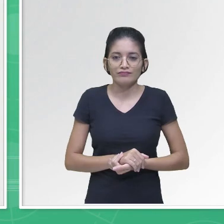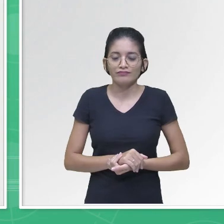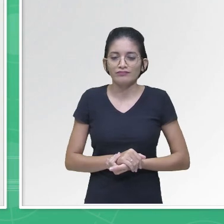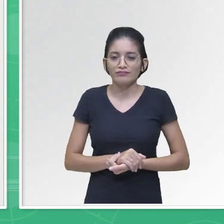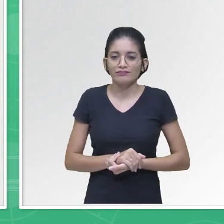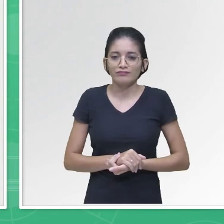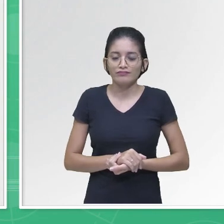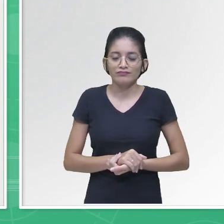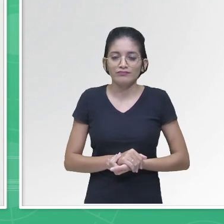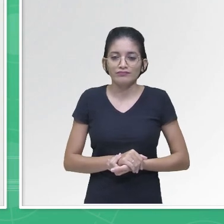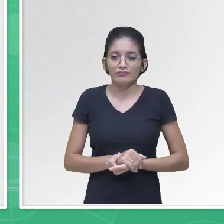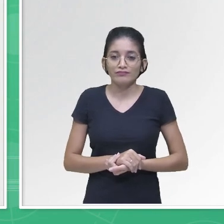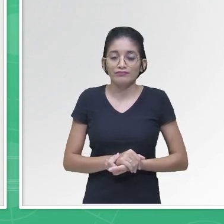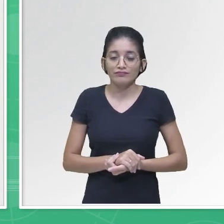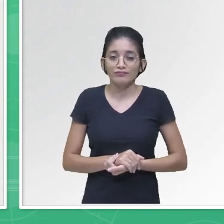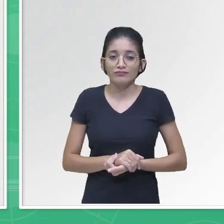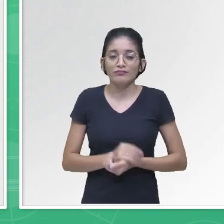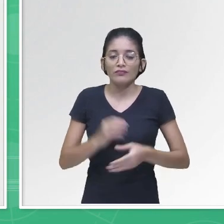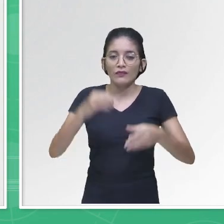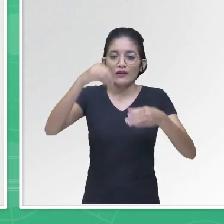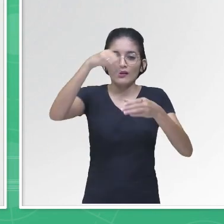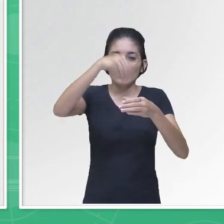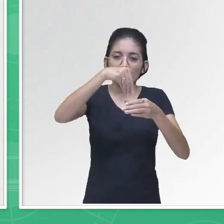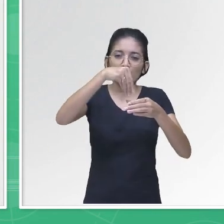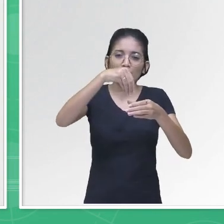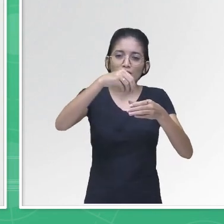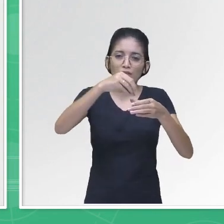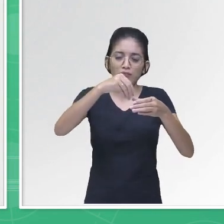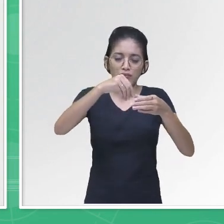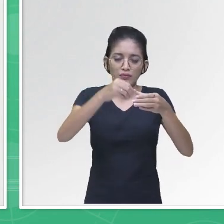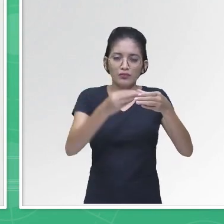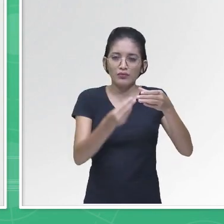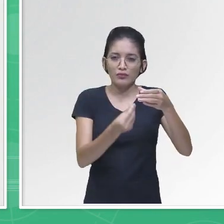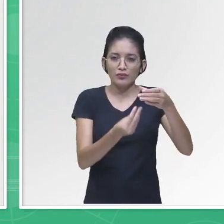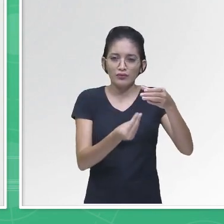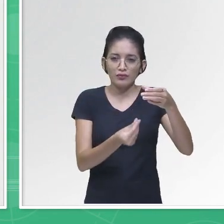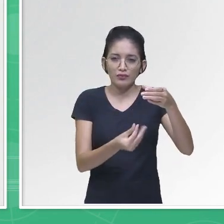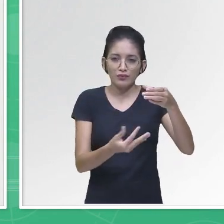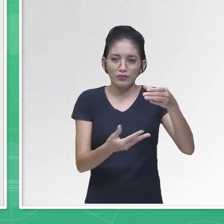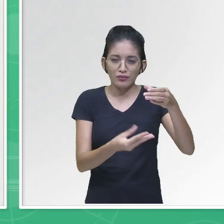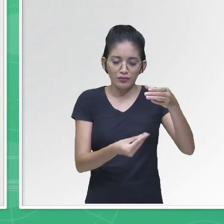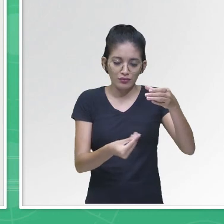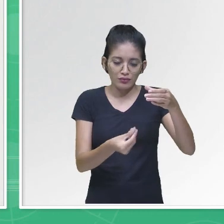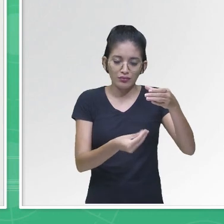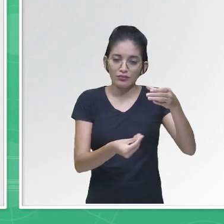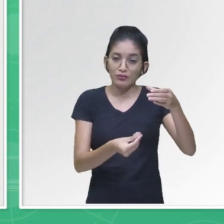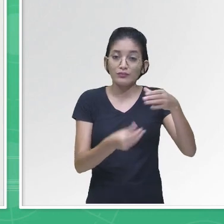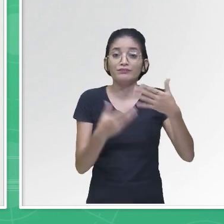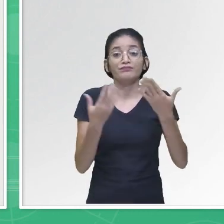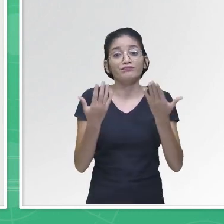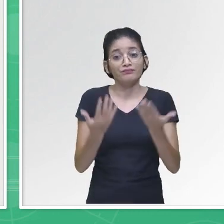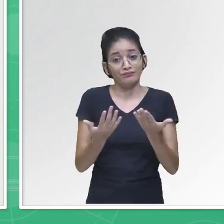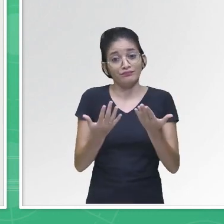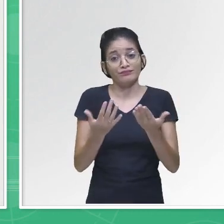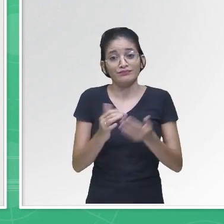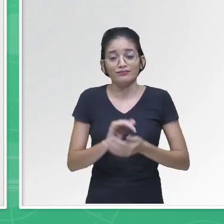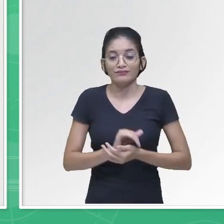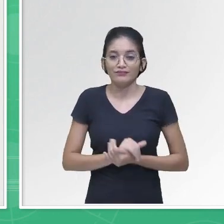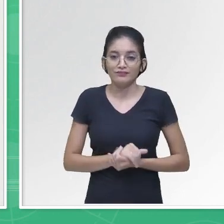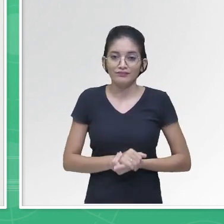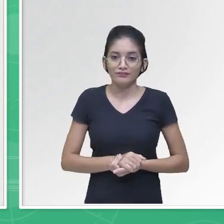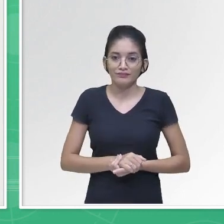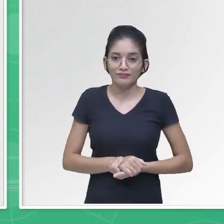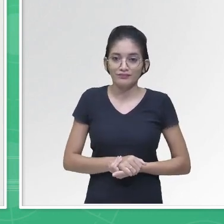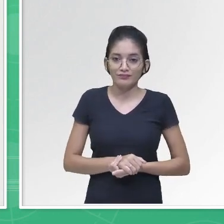Que o corpo de fundo começou a ser formado no recipiente. Então,